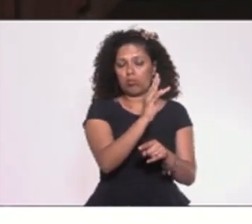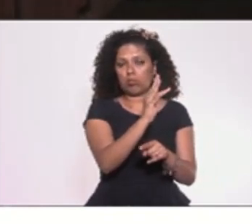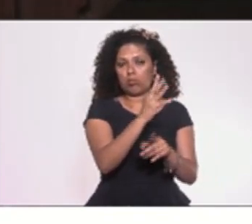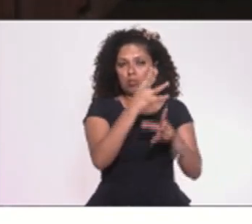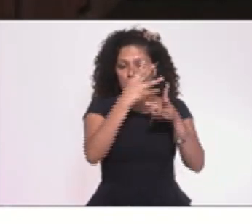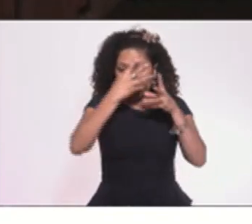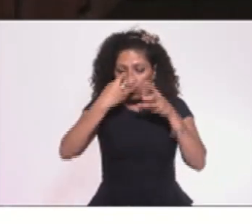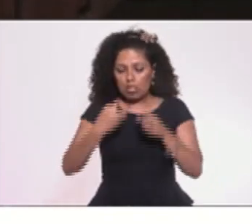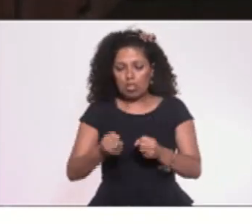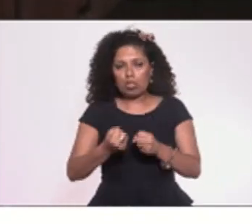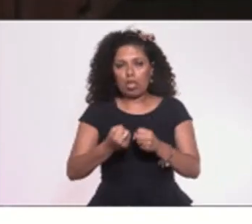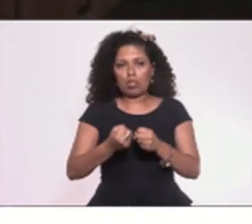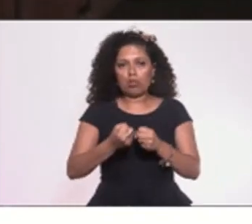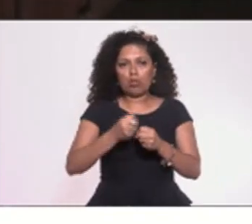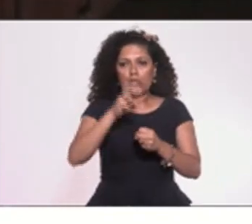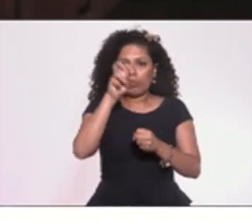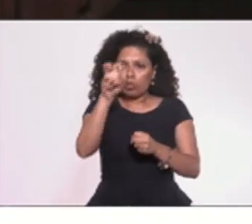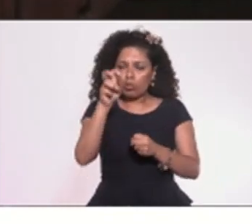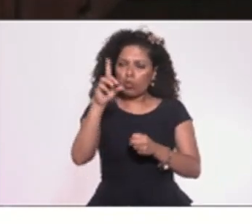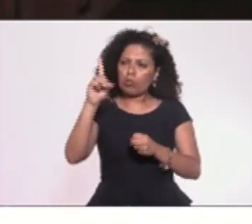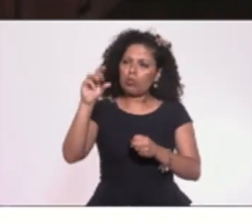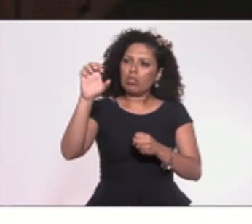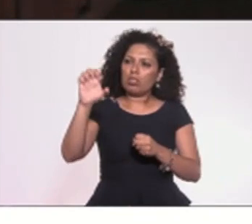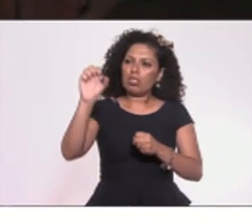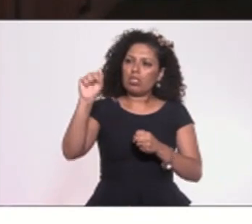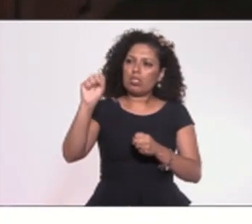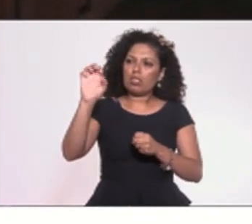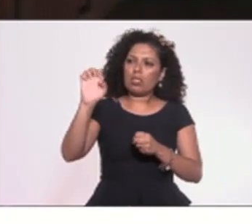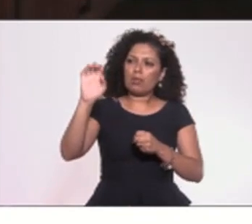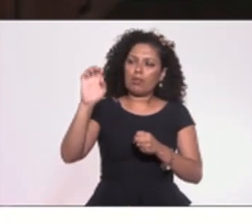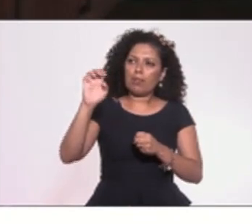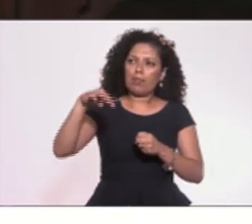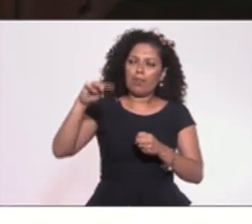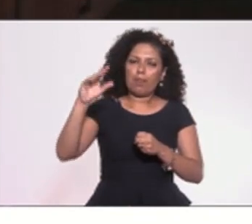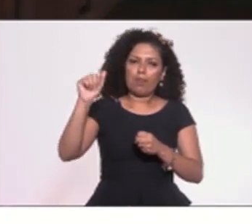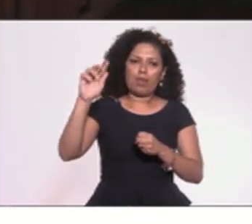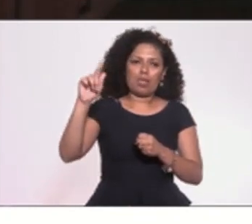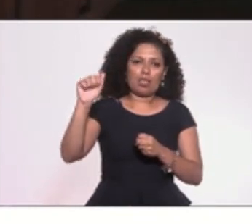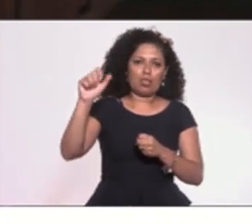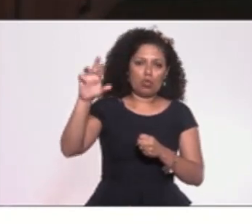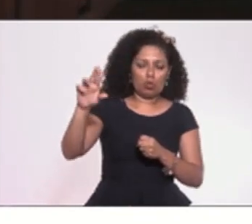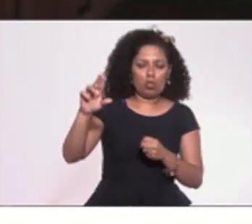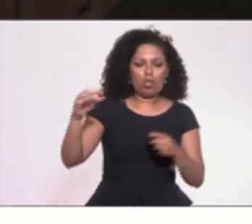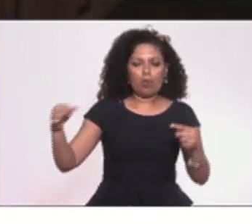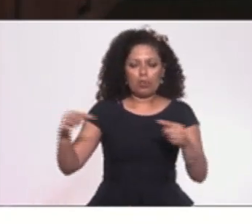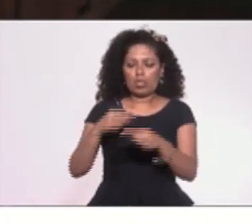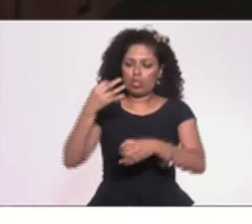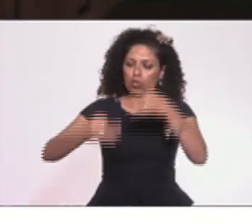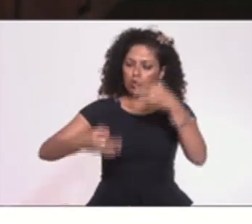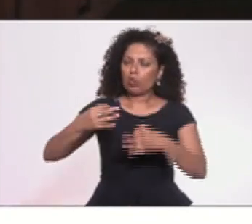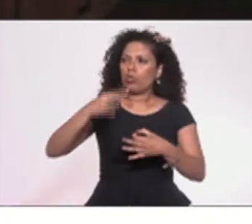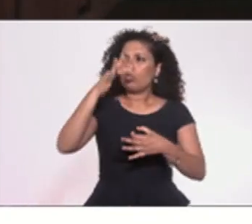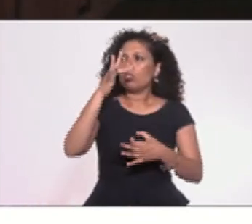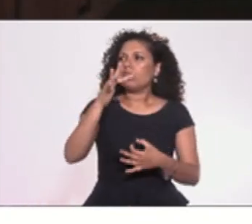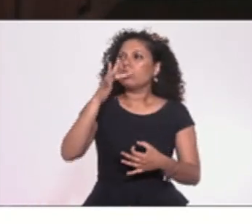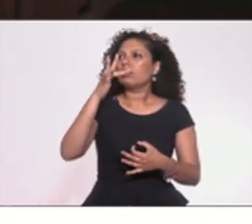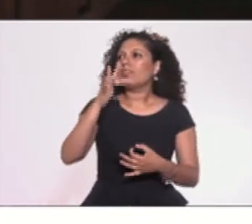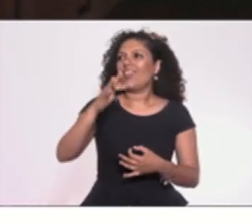majoritariamente pelos 5 desembargadores do TRF. Essa